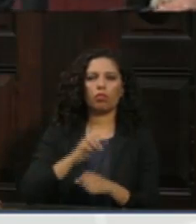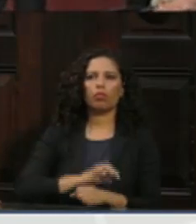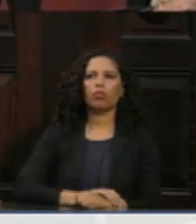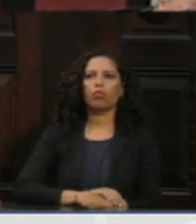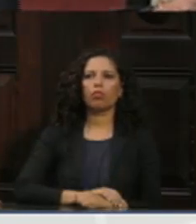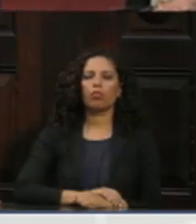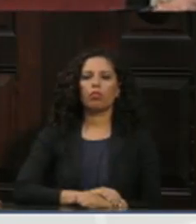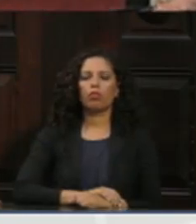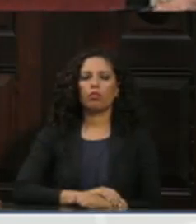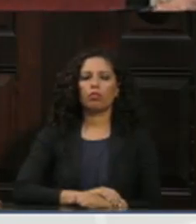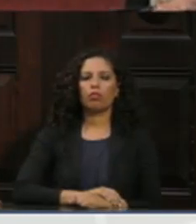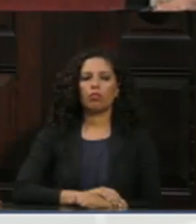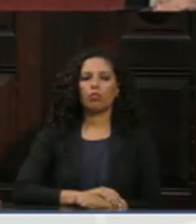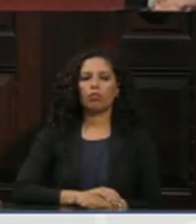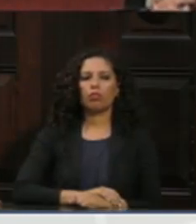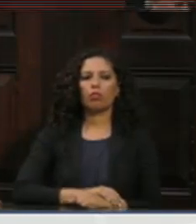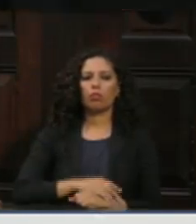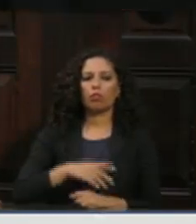Lazzaroni.